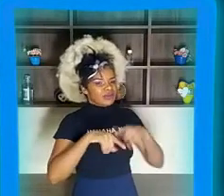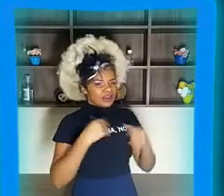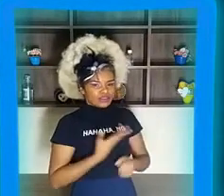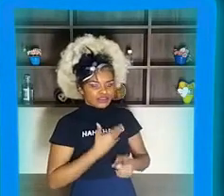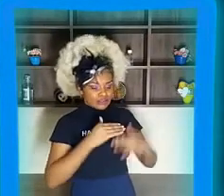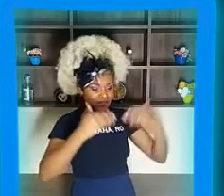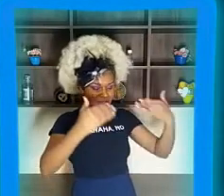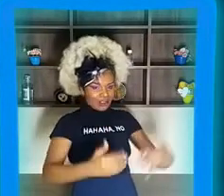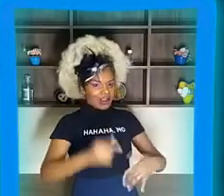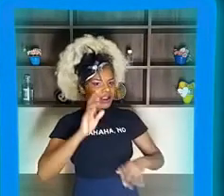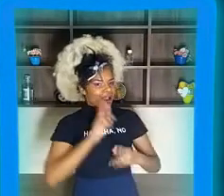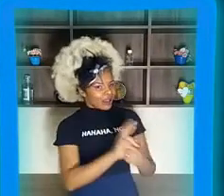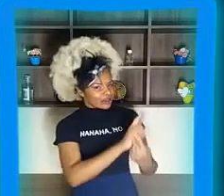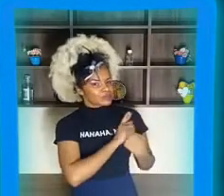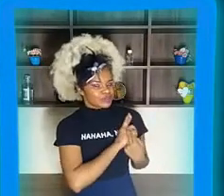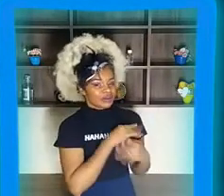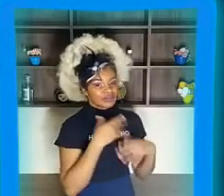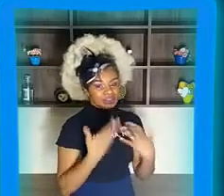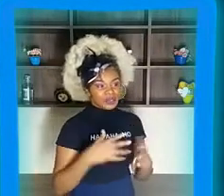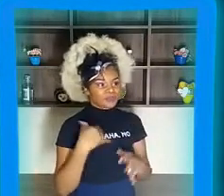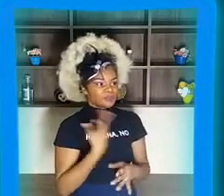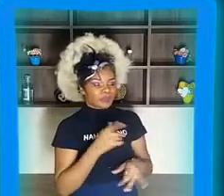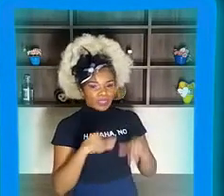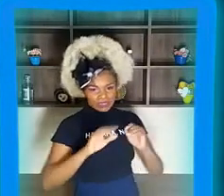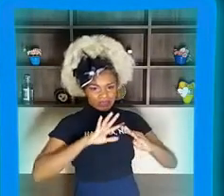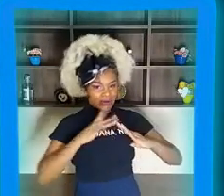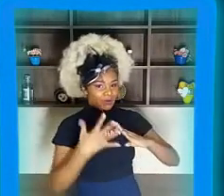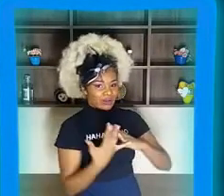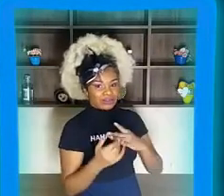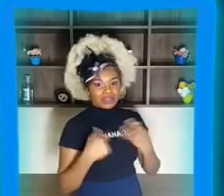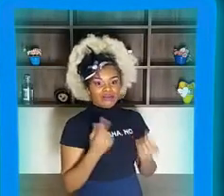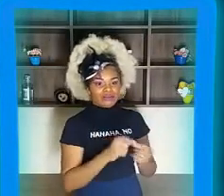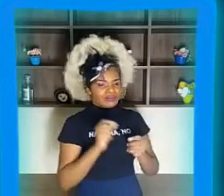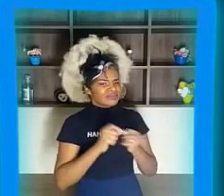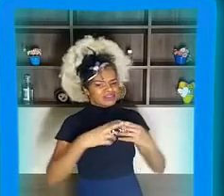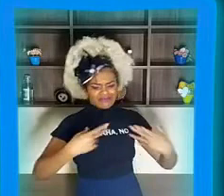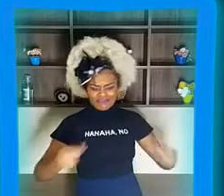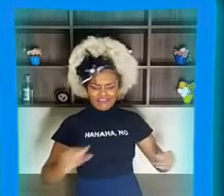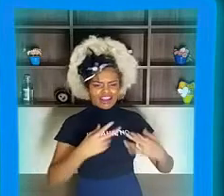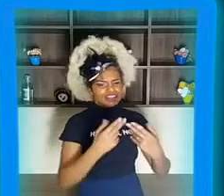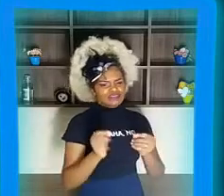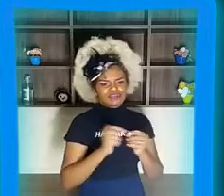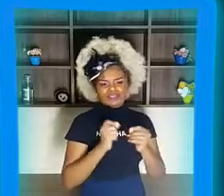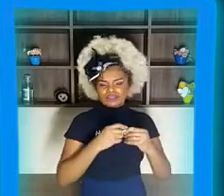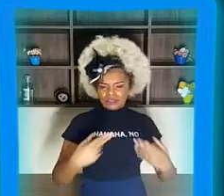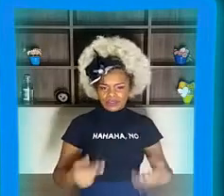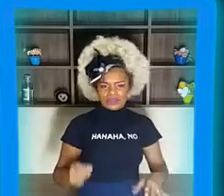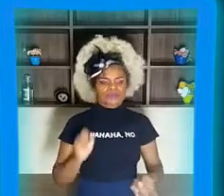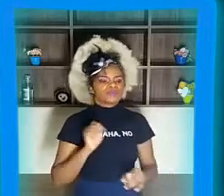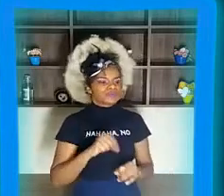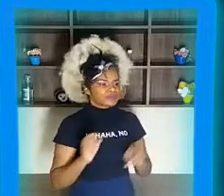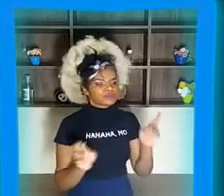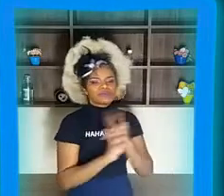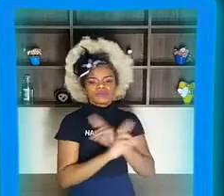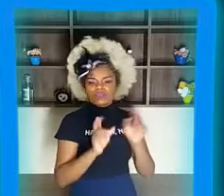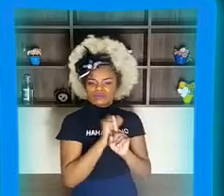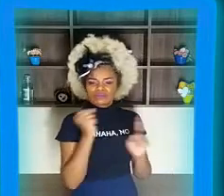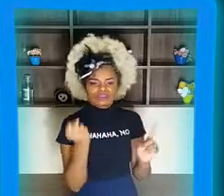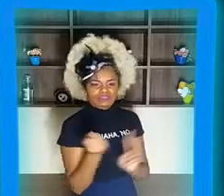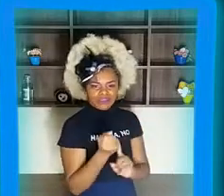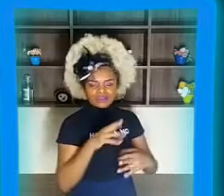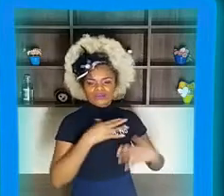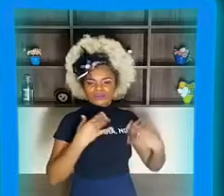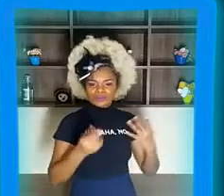frente disso. E é assim, a gente, dentro desse período de quarentena, nós estamos realizando várias atividades, né, nas nossas redes sociais, né, com